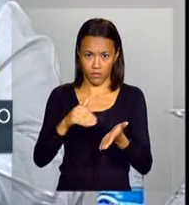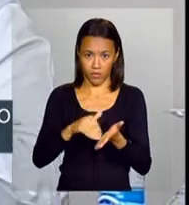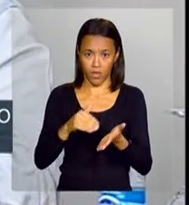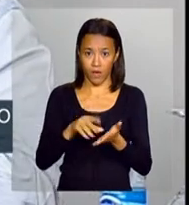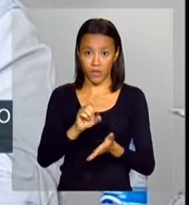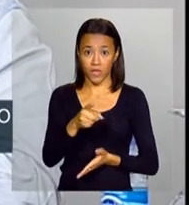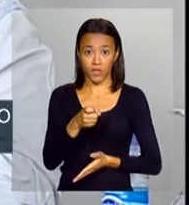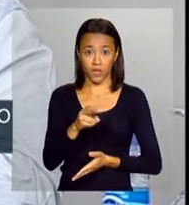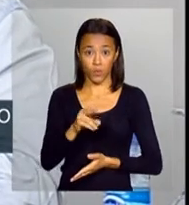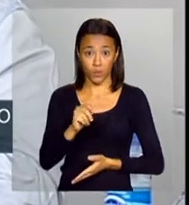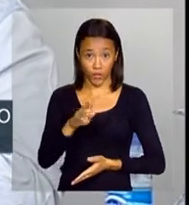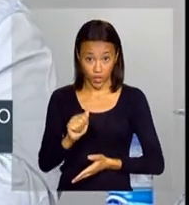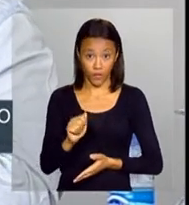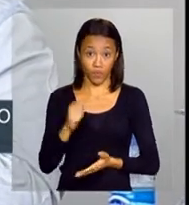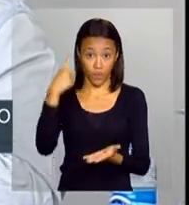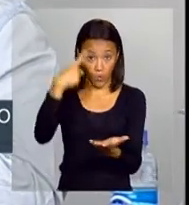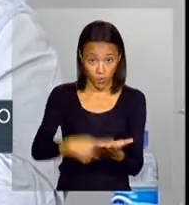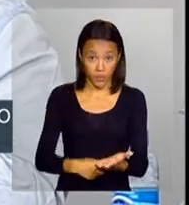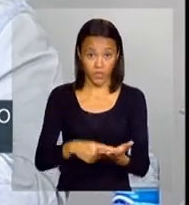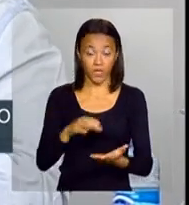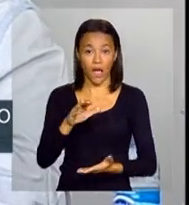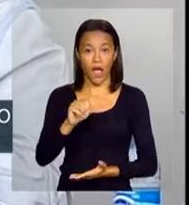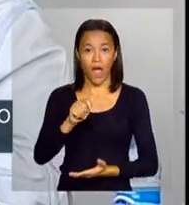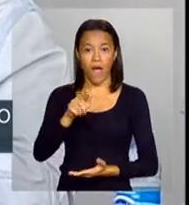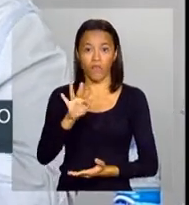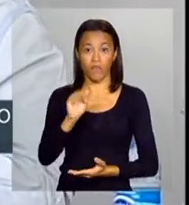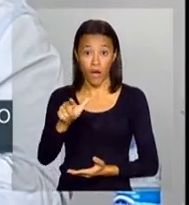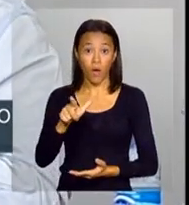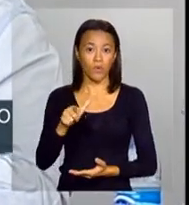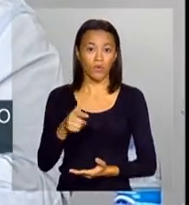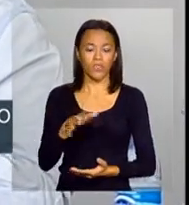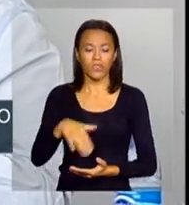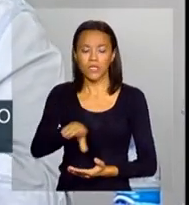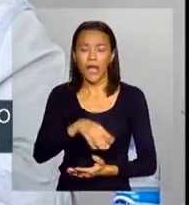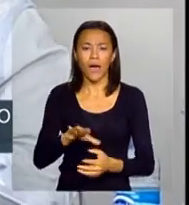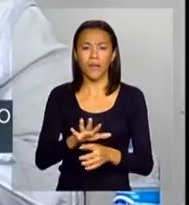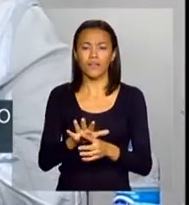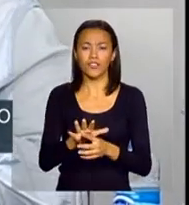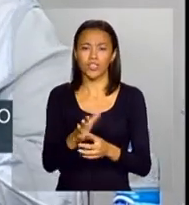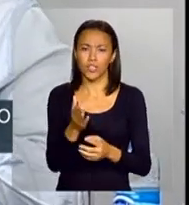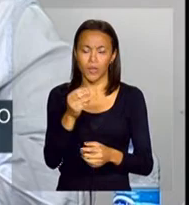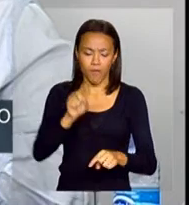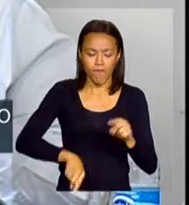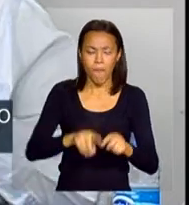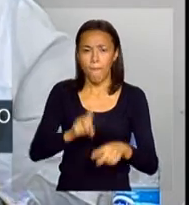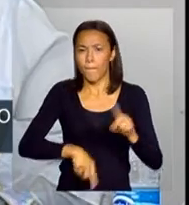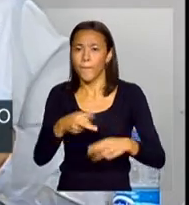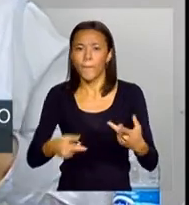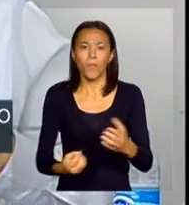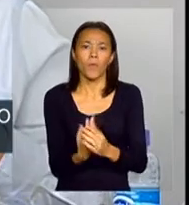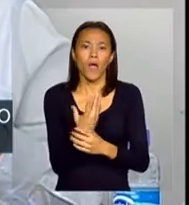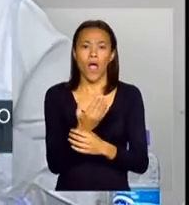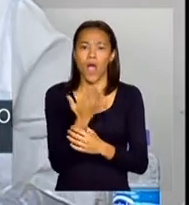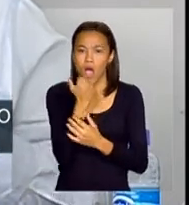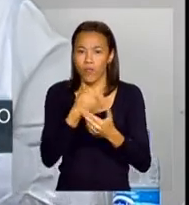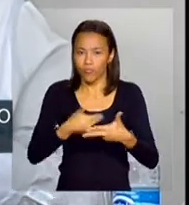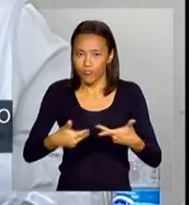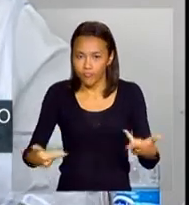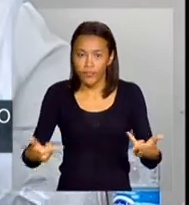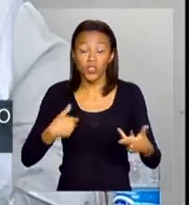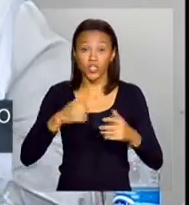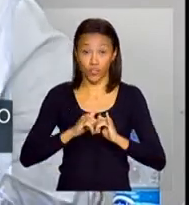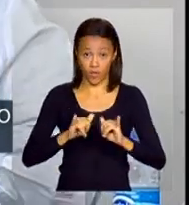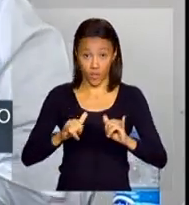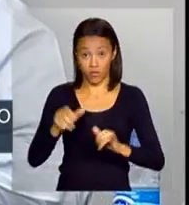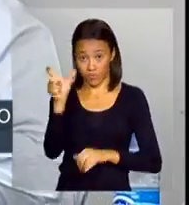do acordo da FAO, que trata de acesso a recursos genéticos para alimentos, produção de alimentos, divulgando, e ele